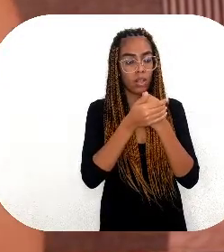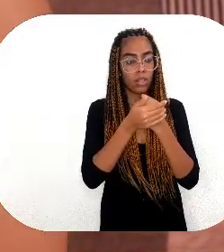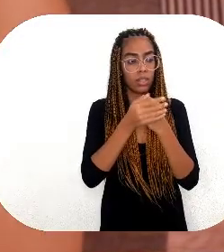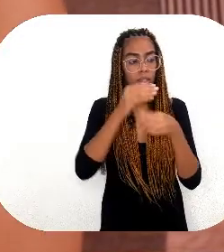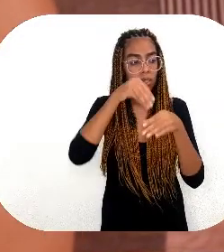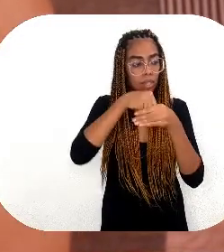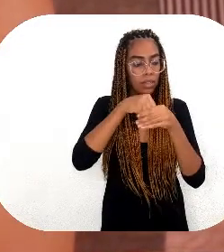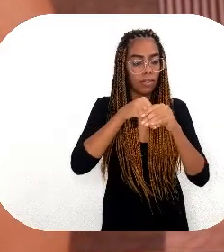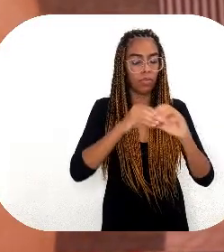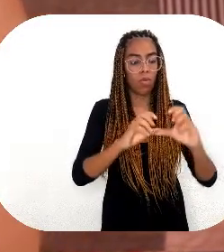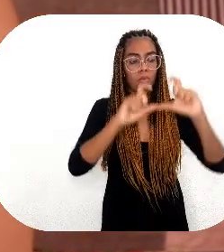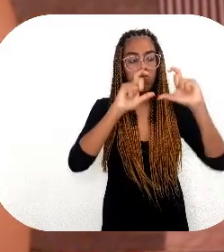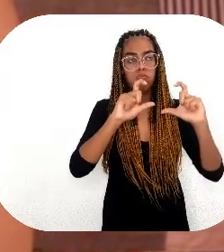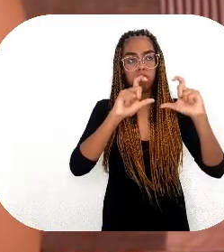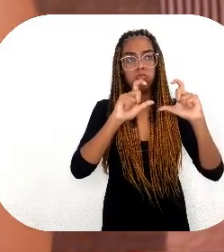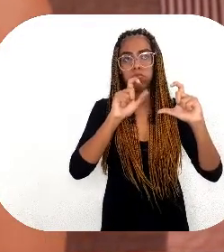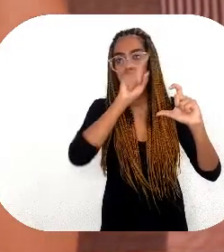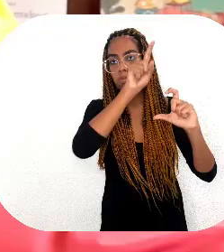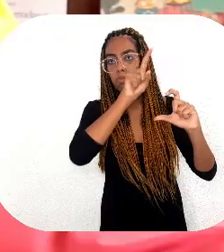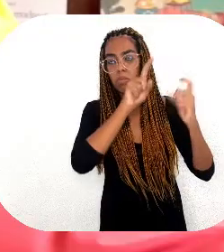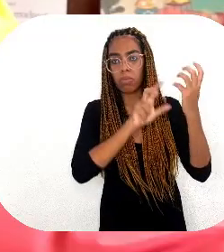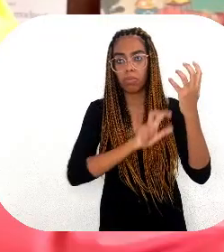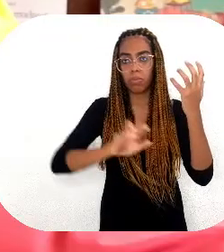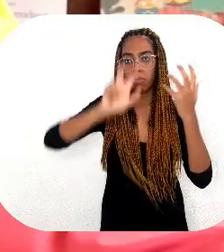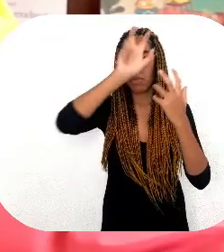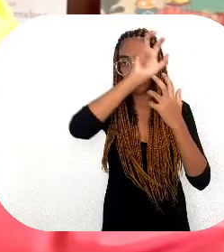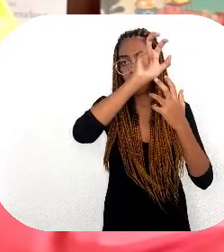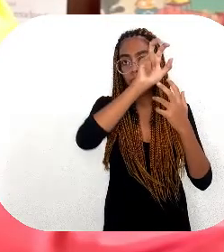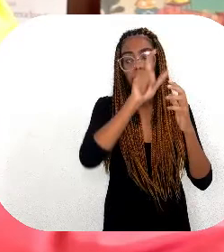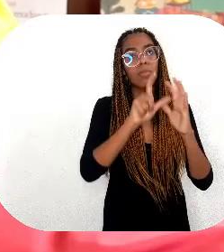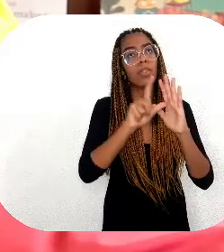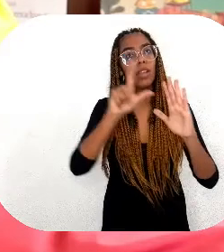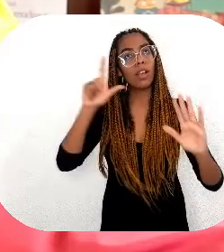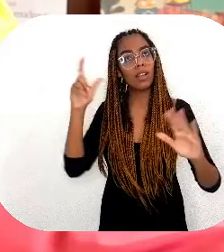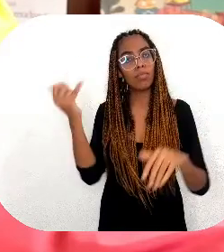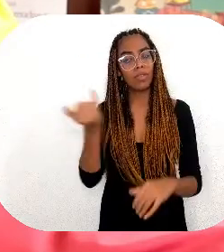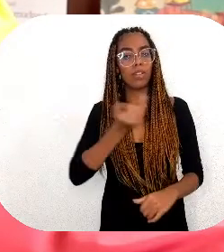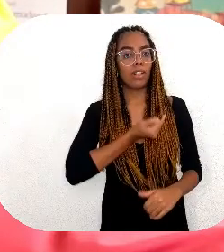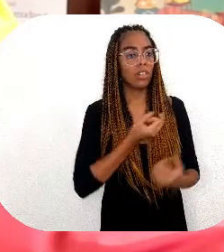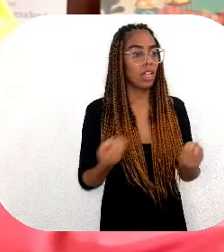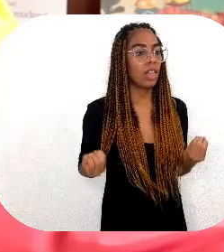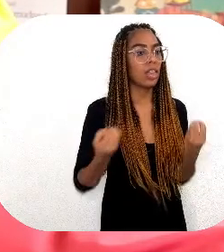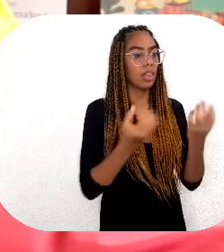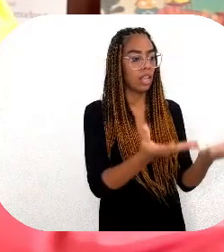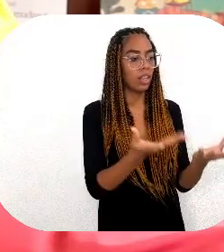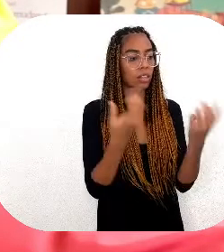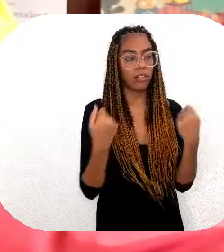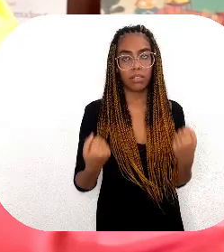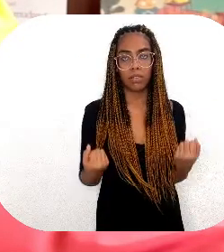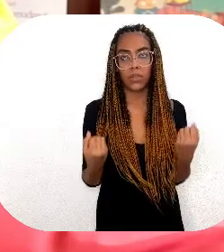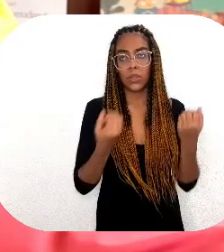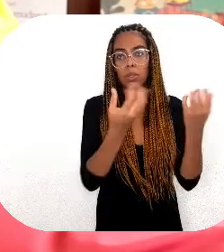galhos, a gente guarda o coração numa caixinha, num galho de uma árvore bem alta lá. Se você tivesse me falado